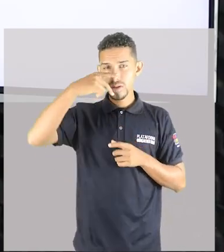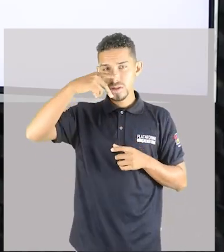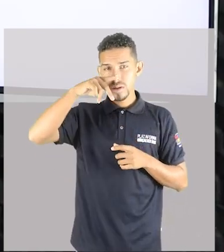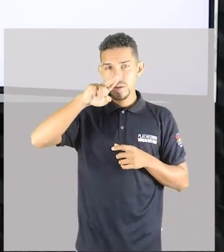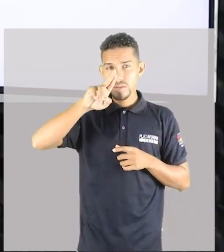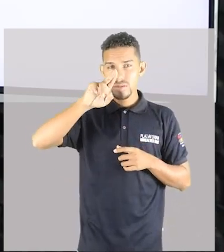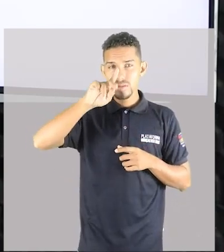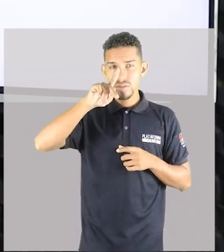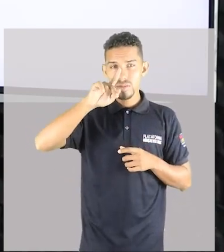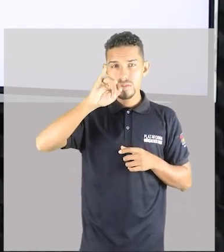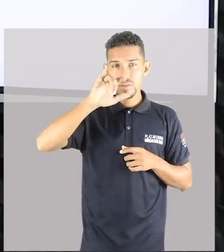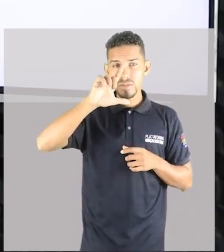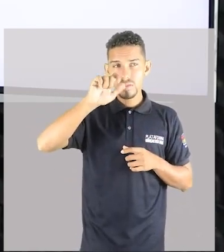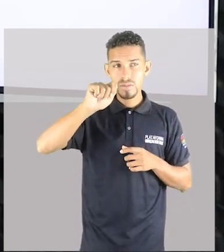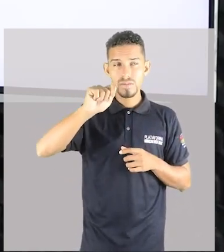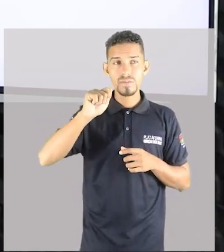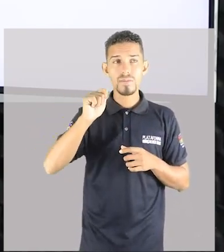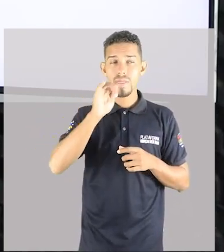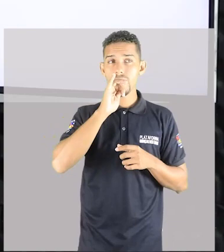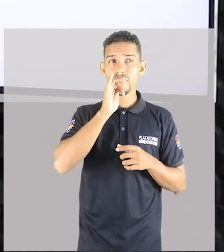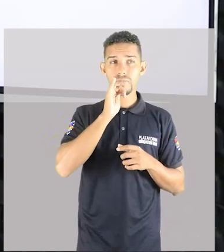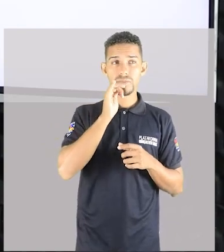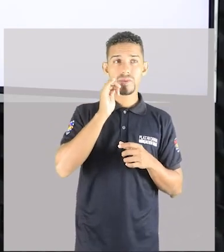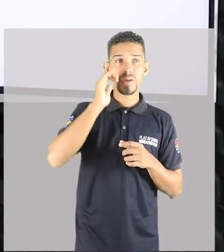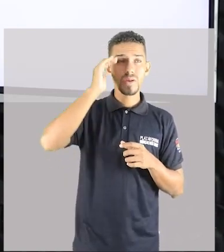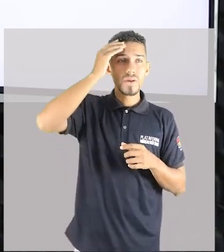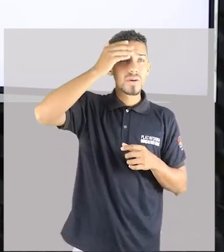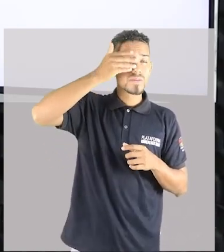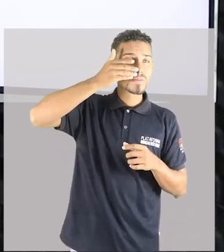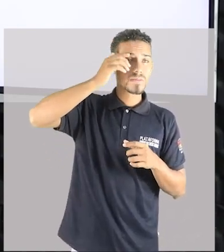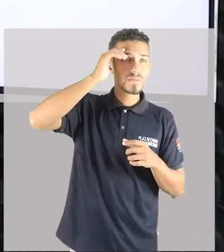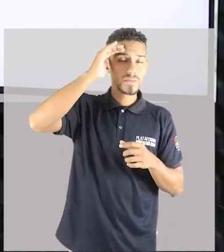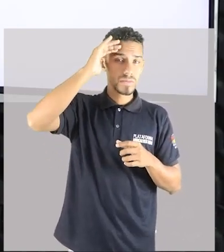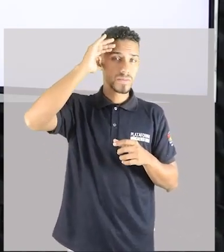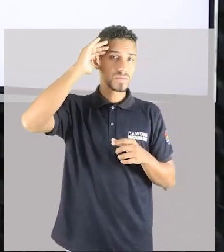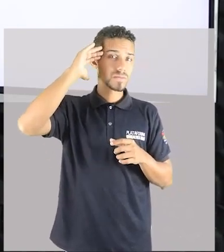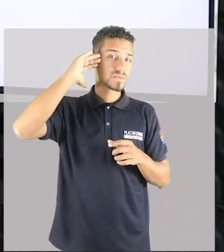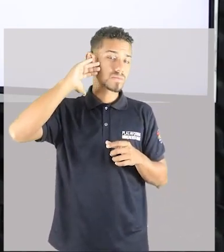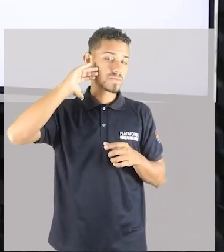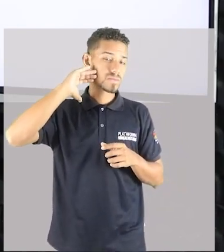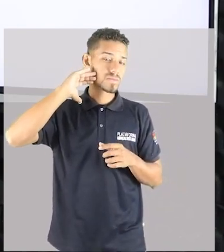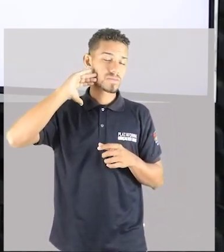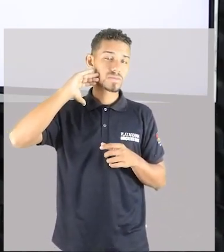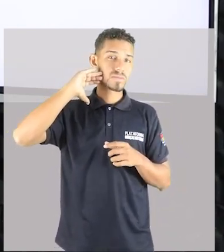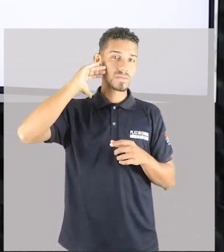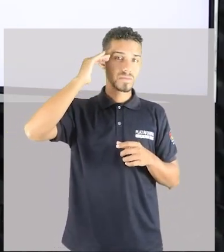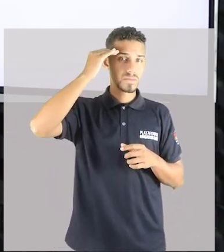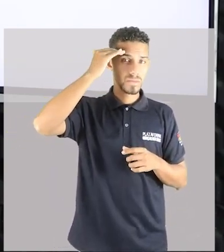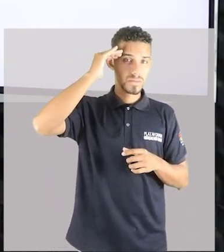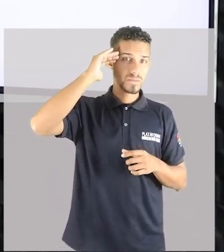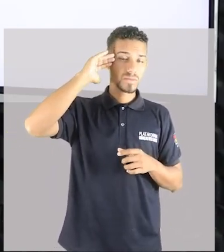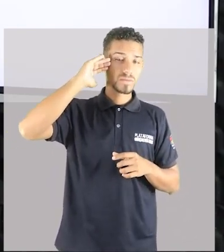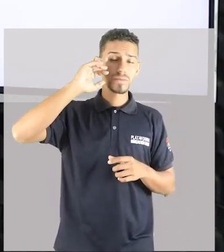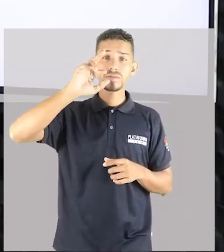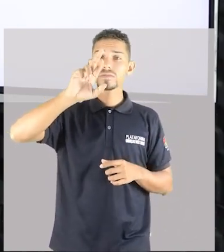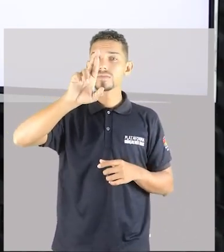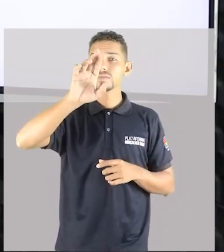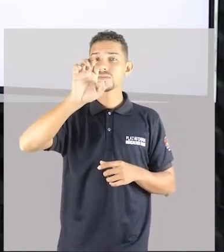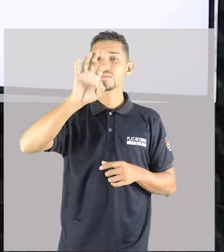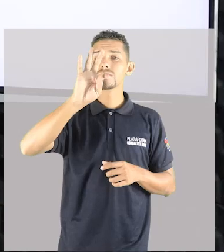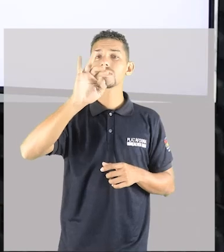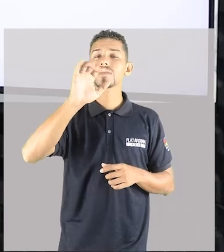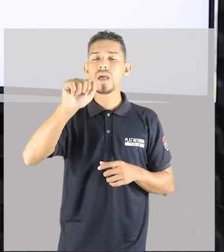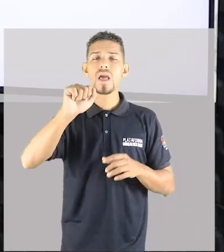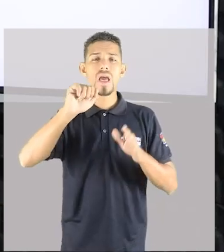o cristalino projeta a imagem que fica aqui na retina, ó. Então a retina é como se fosse a tela